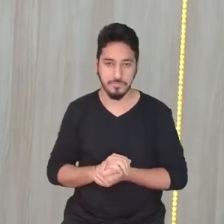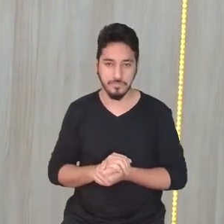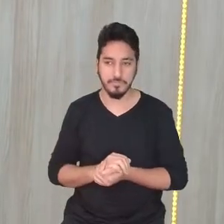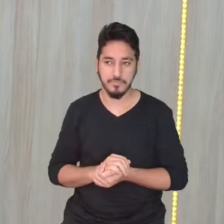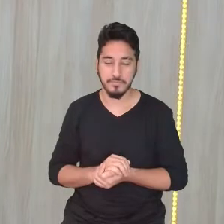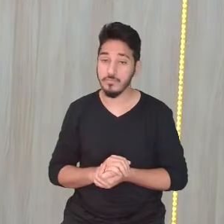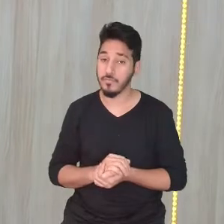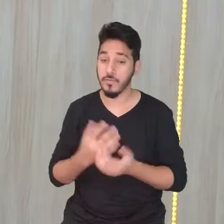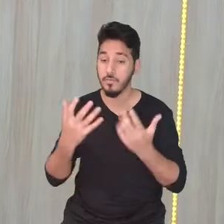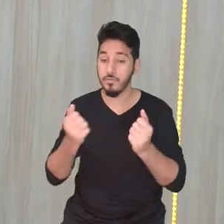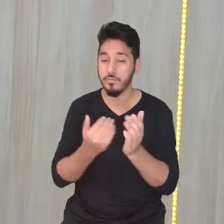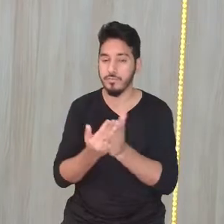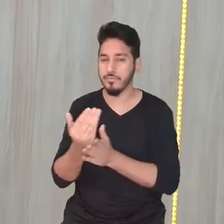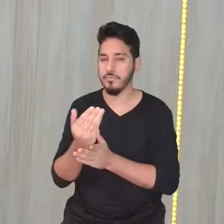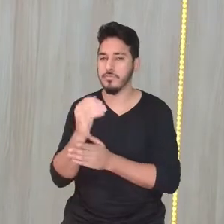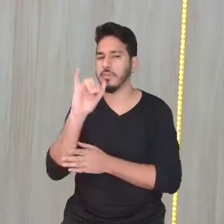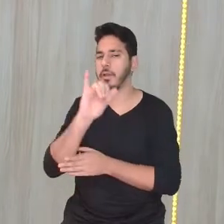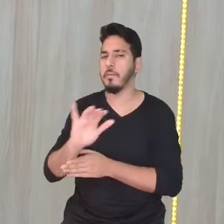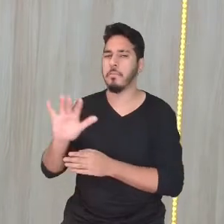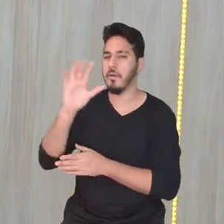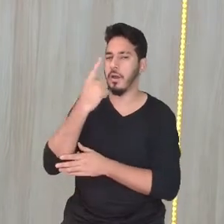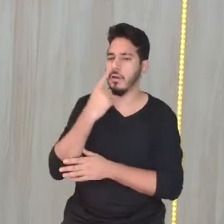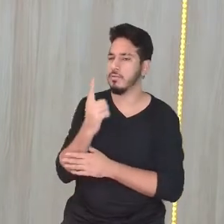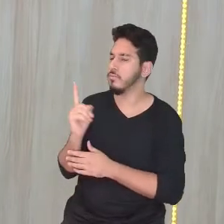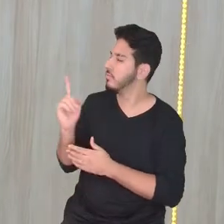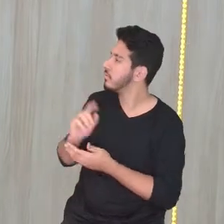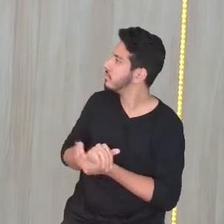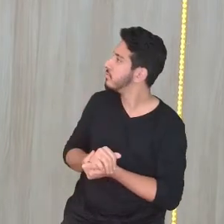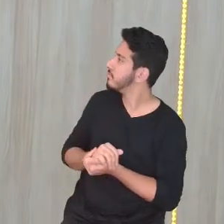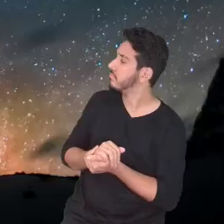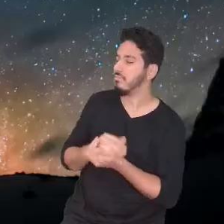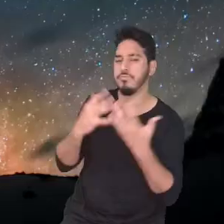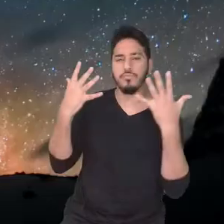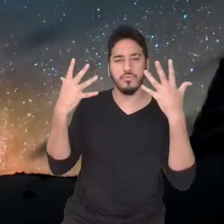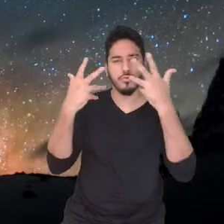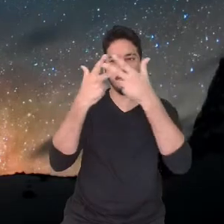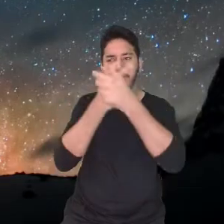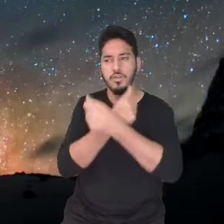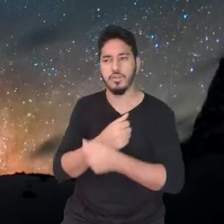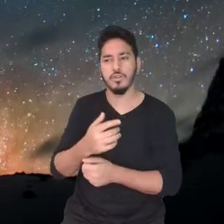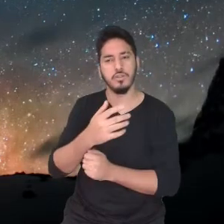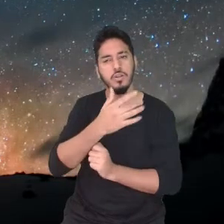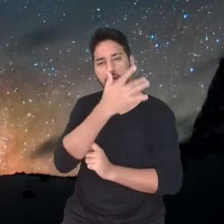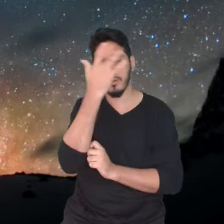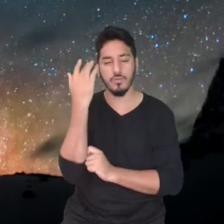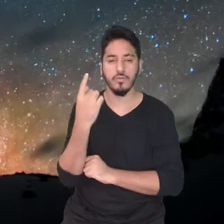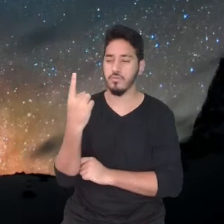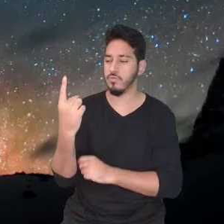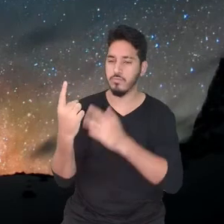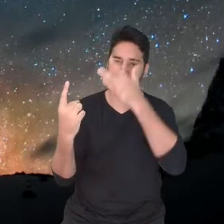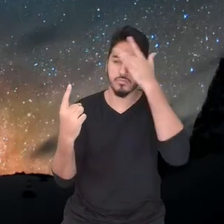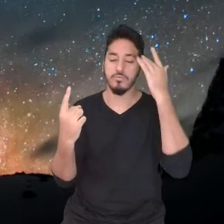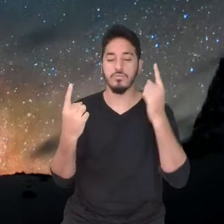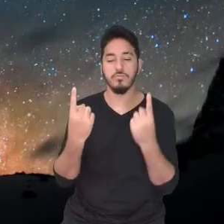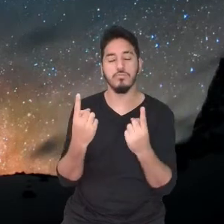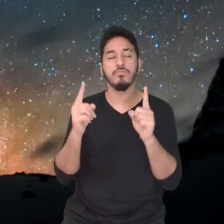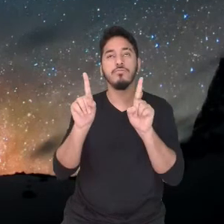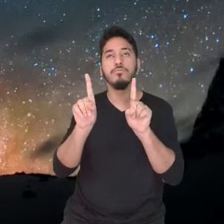Então, vamos começar nossa aula com essa imagem aí, ó, bonita, ampliada, né, de duas pessoas olhando o universo,